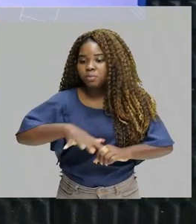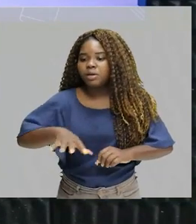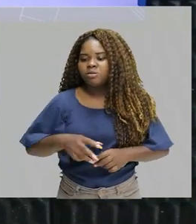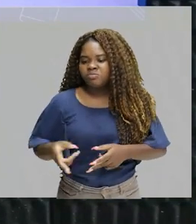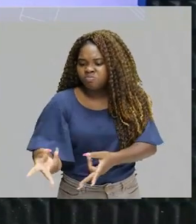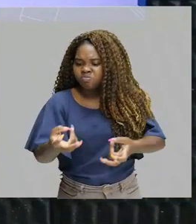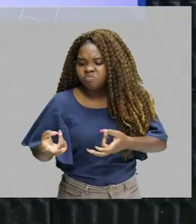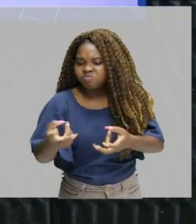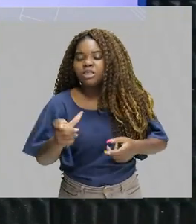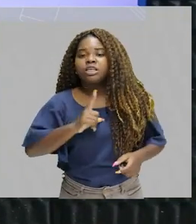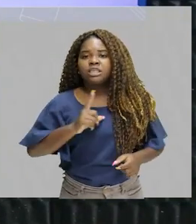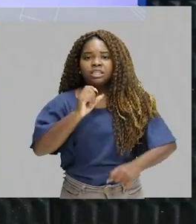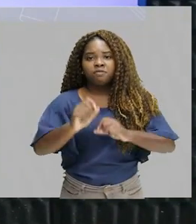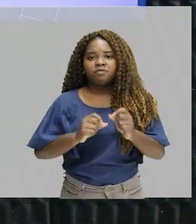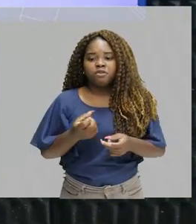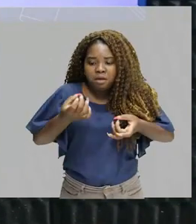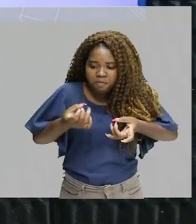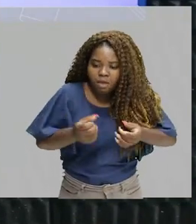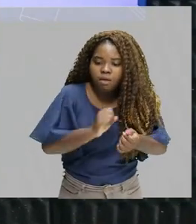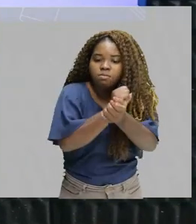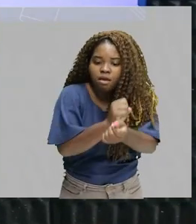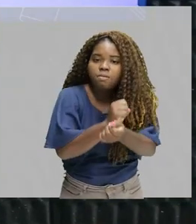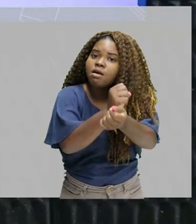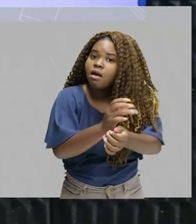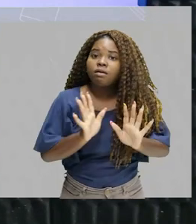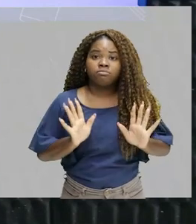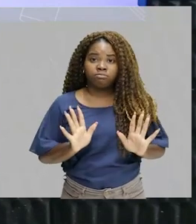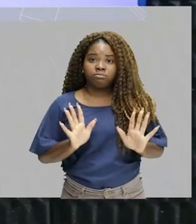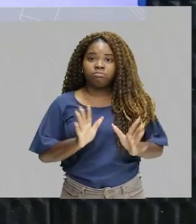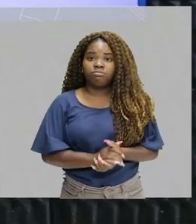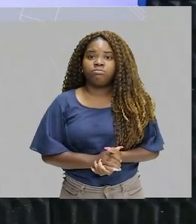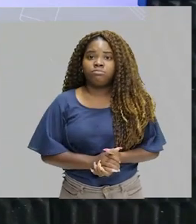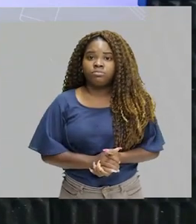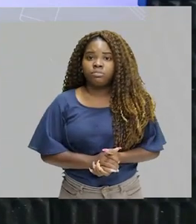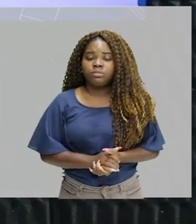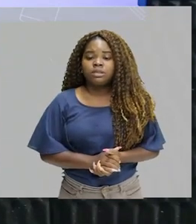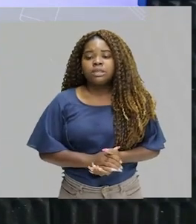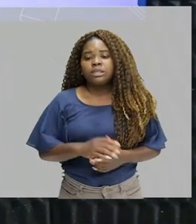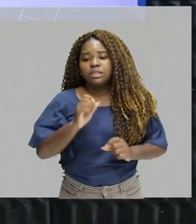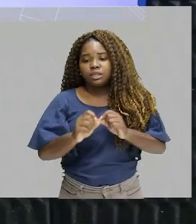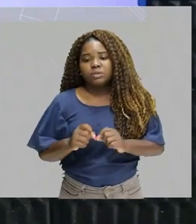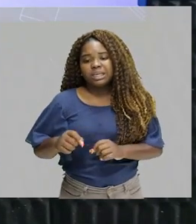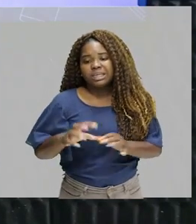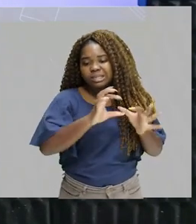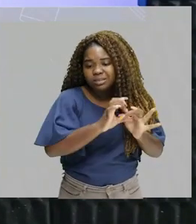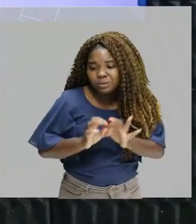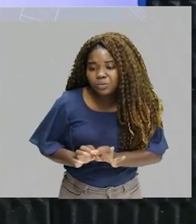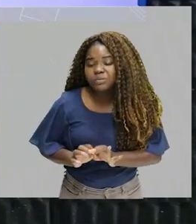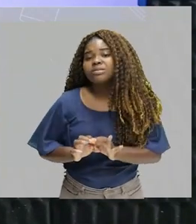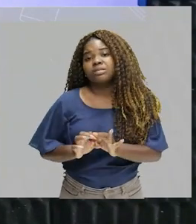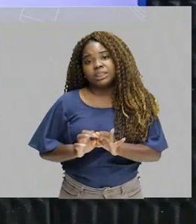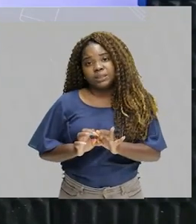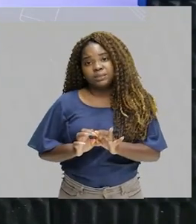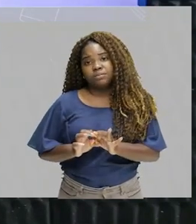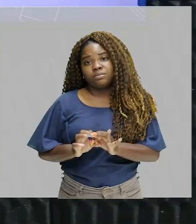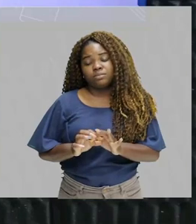obra escrava e é exatamente esse contexto de construção da sociedade da economia brasileira que